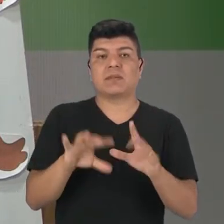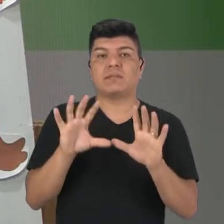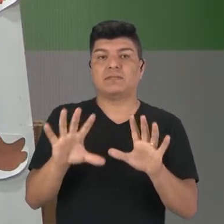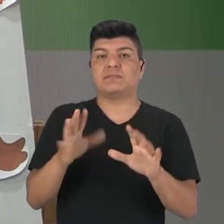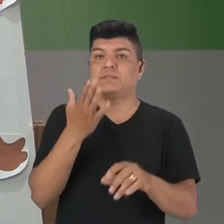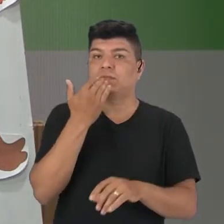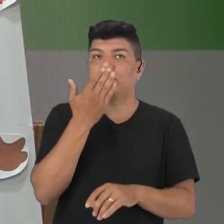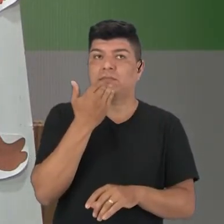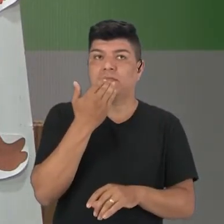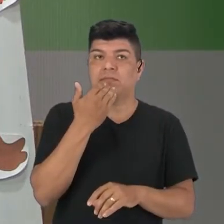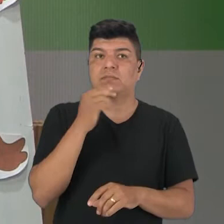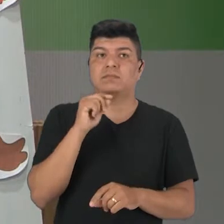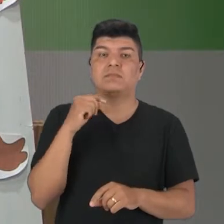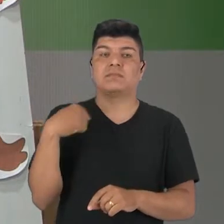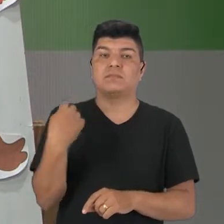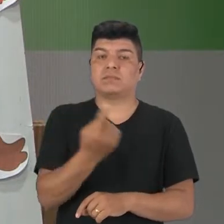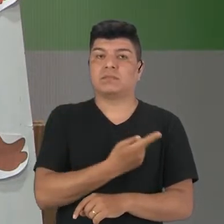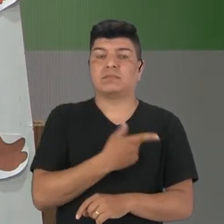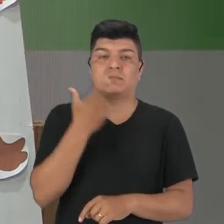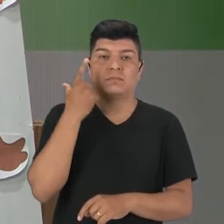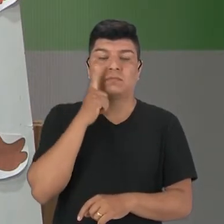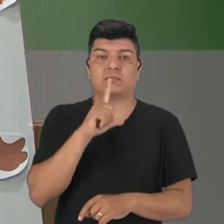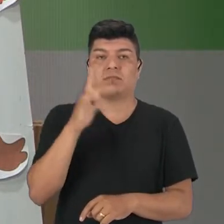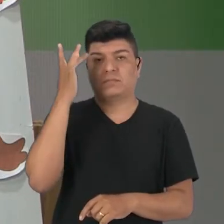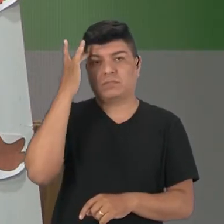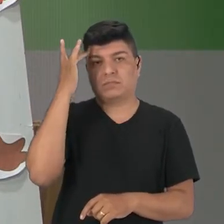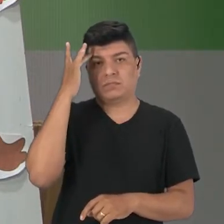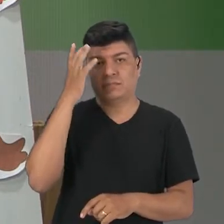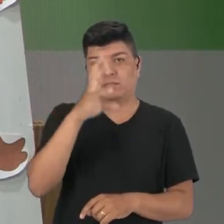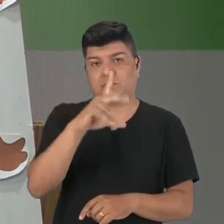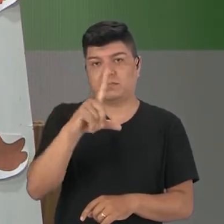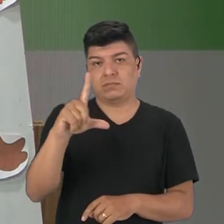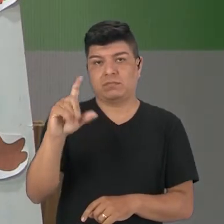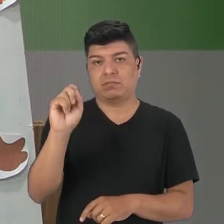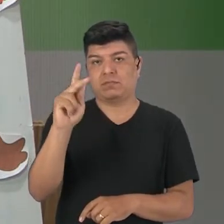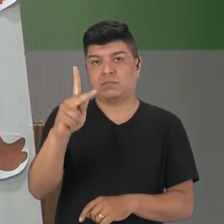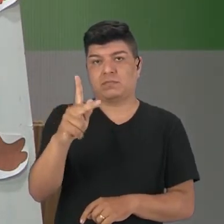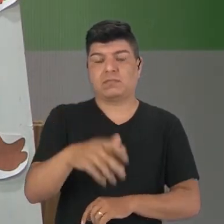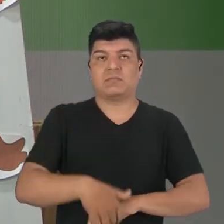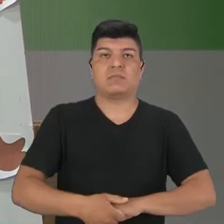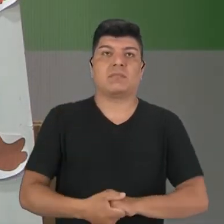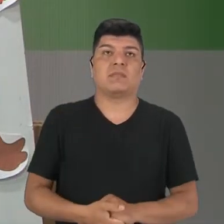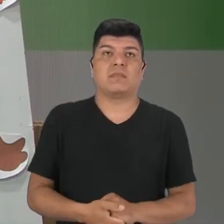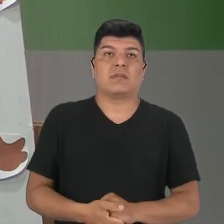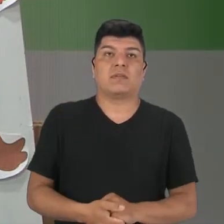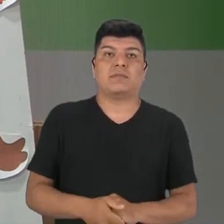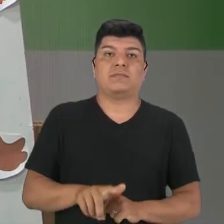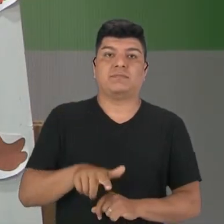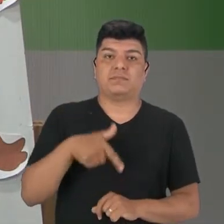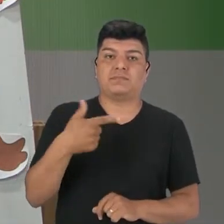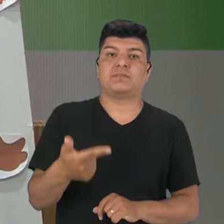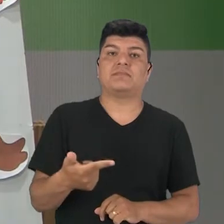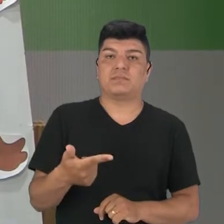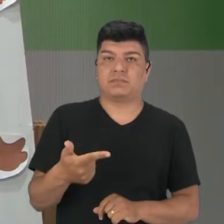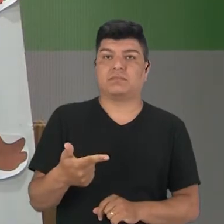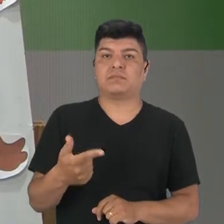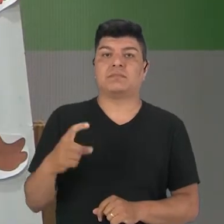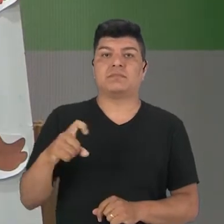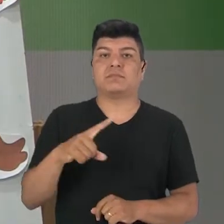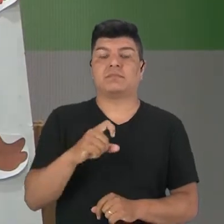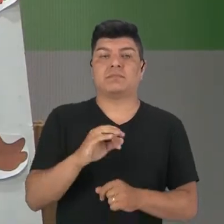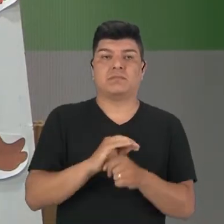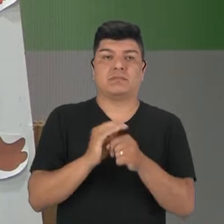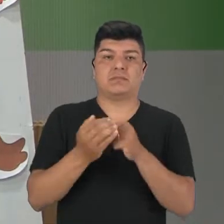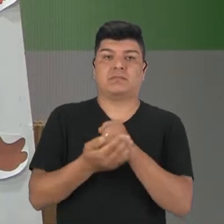acordo com a sua alimentação é o que a gente considera nessa classificação tá e depois você de compositores que as bactérias